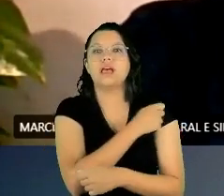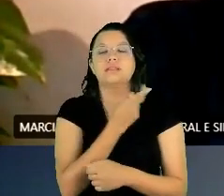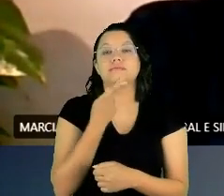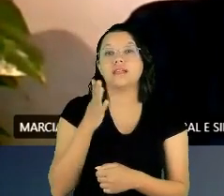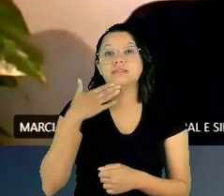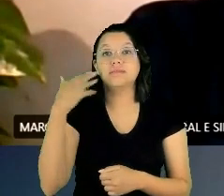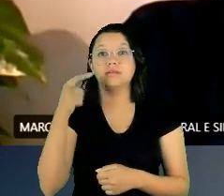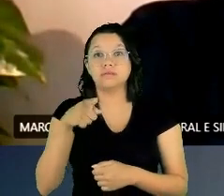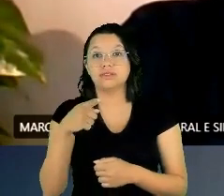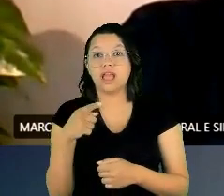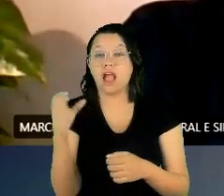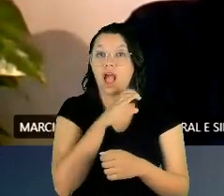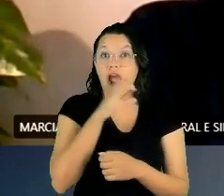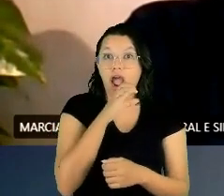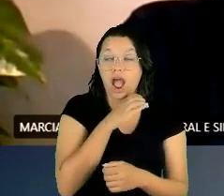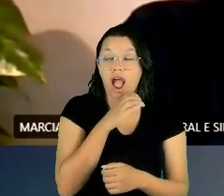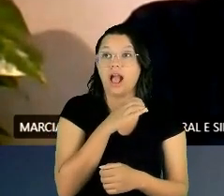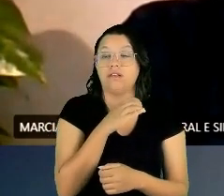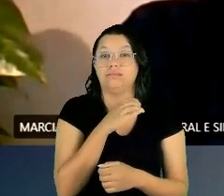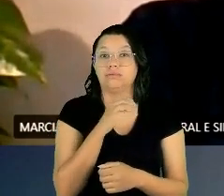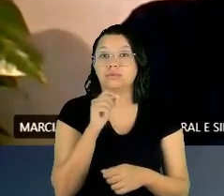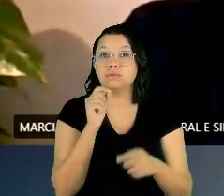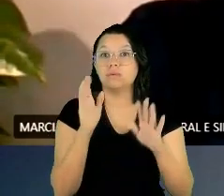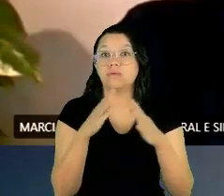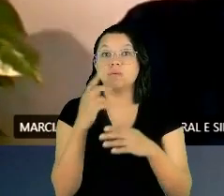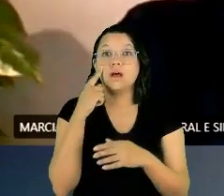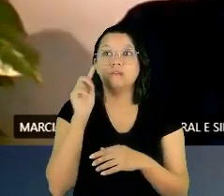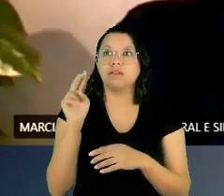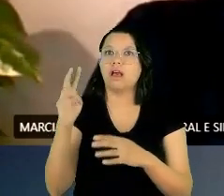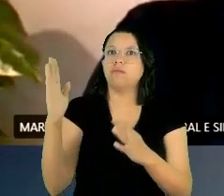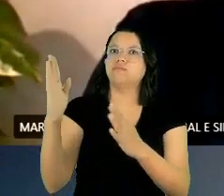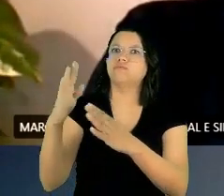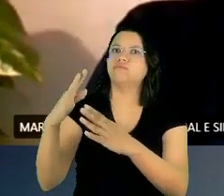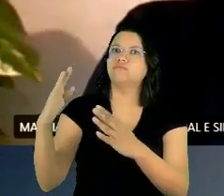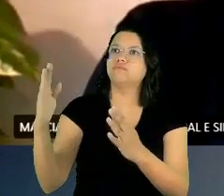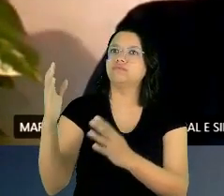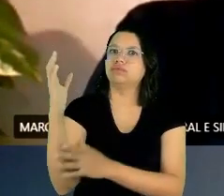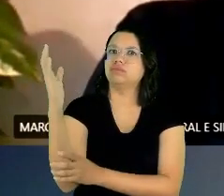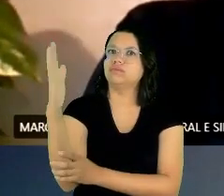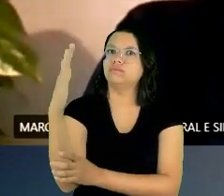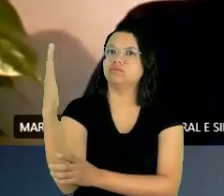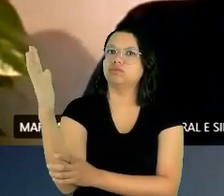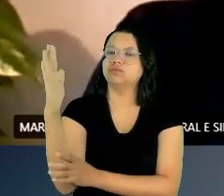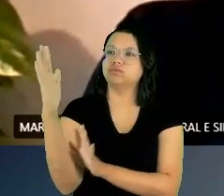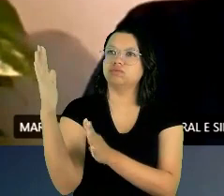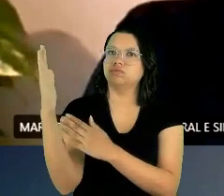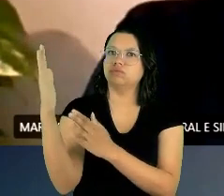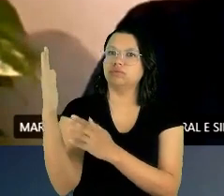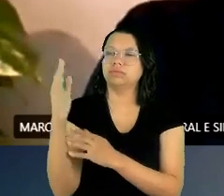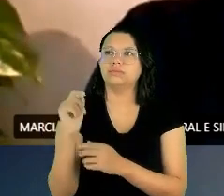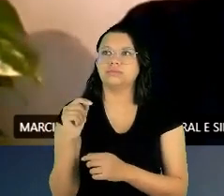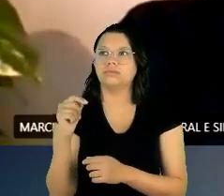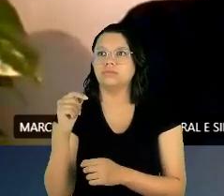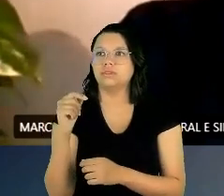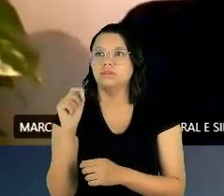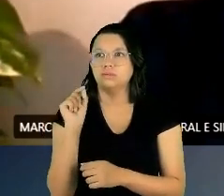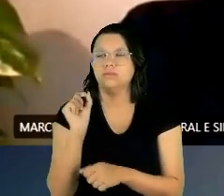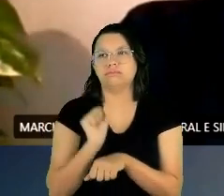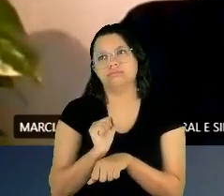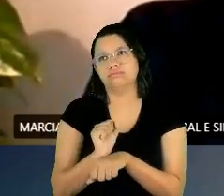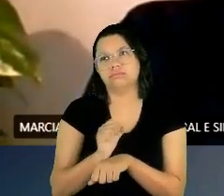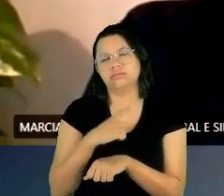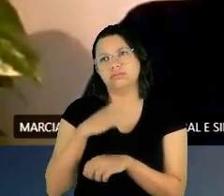meus alunos, né, é melhor você correr logo quando vê umas folhas mexendo numa floresta, do que